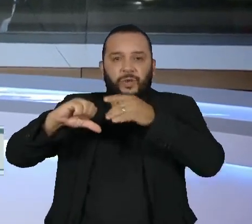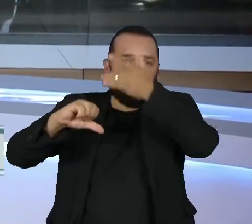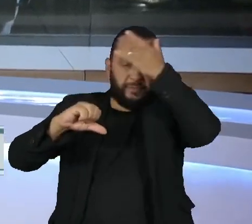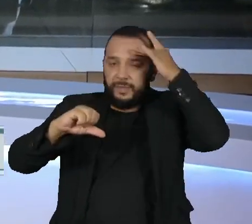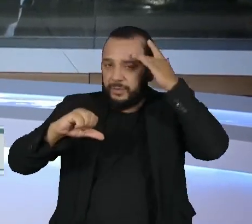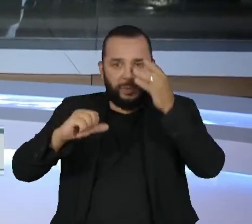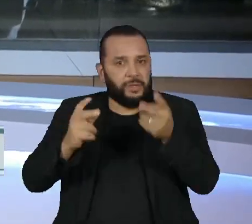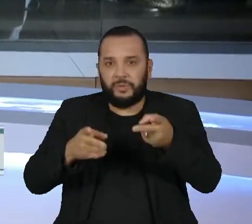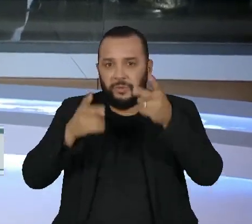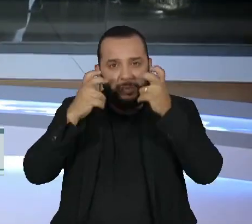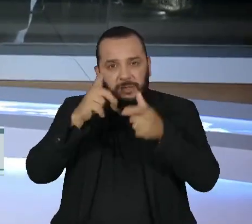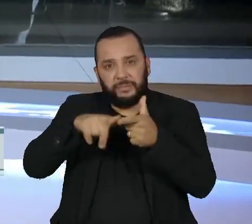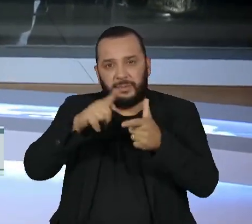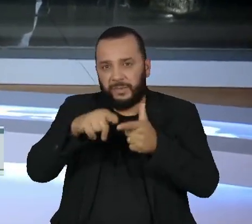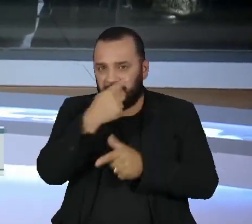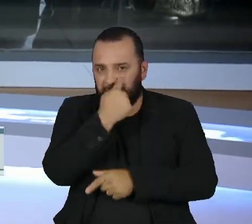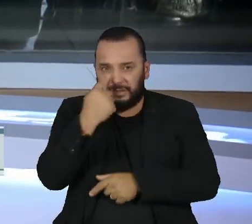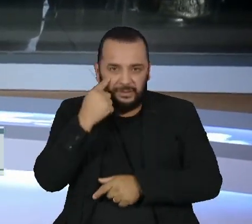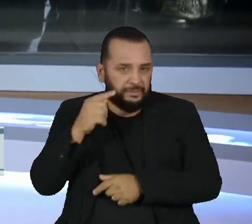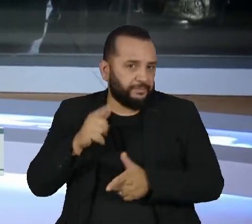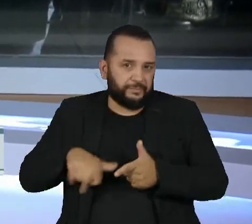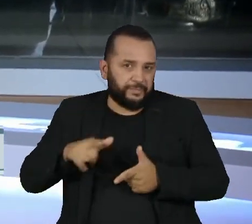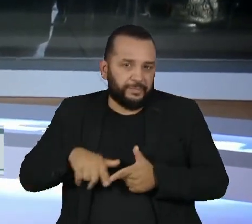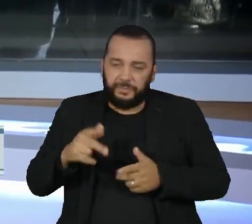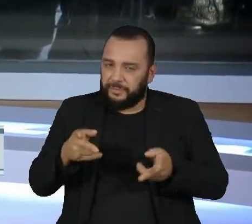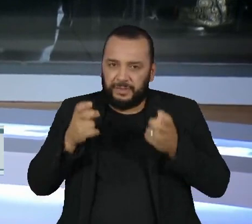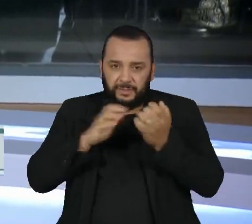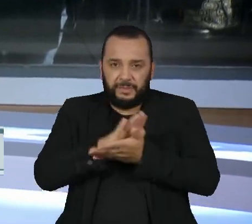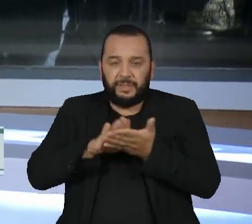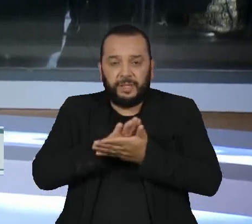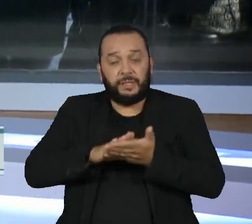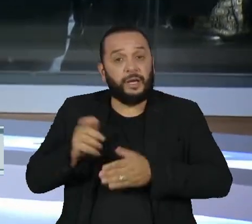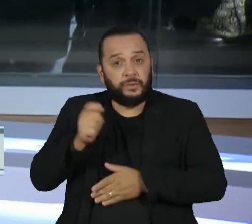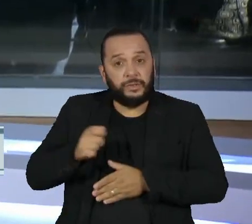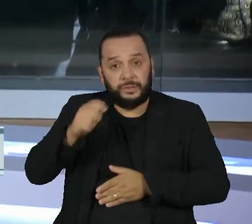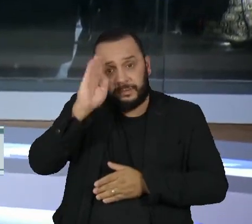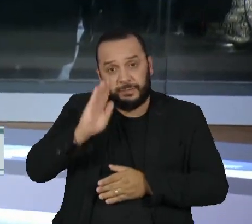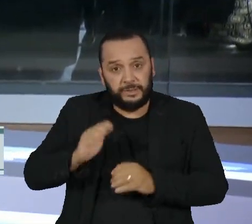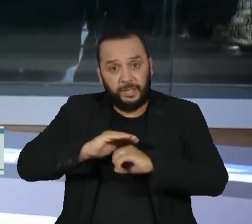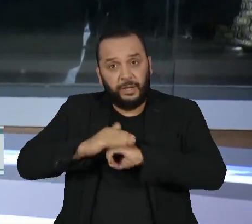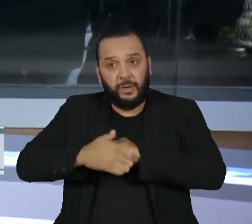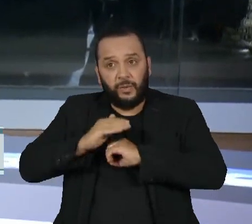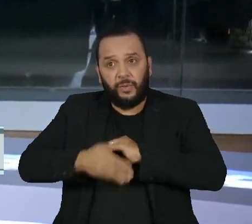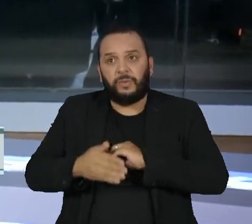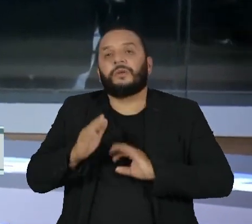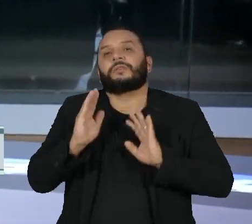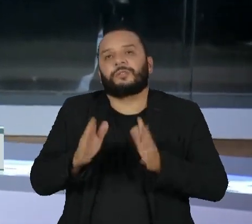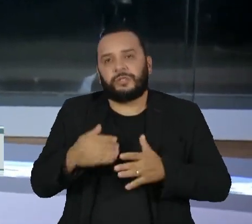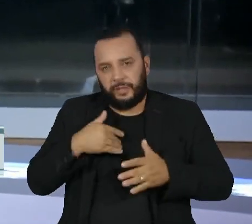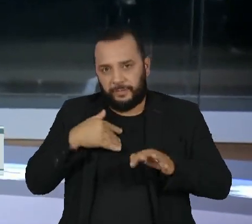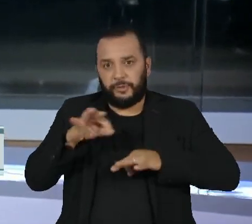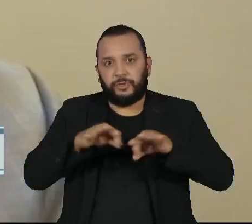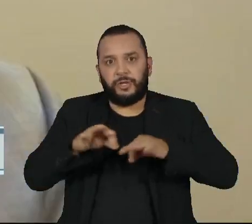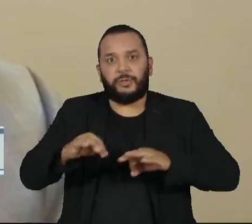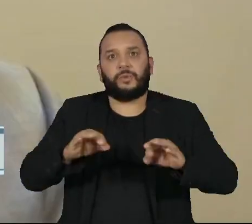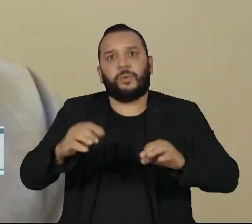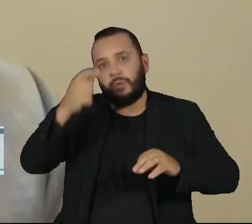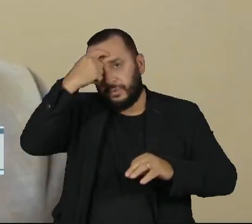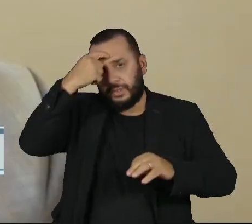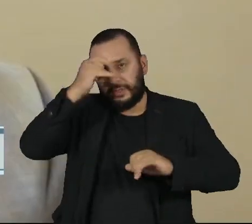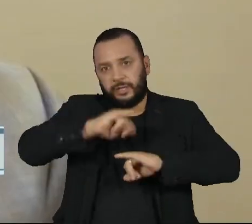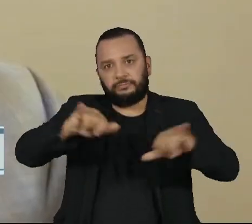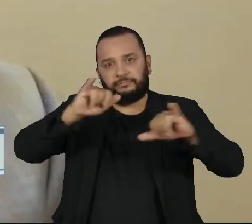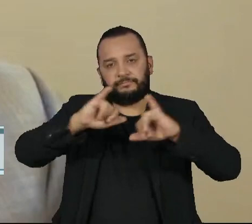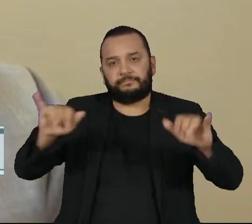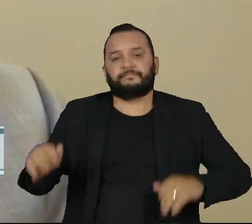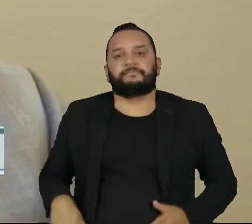ameaça à visão. Por isso, a Sociedade Brasileira de Glaucoma lançou uma campanha de conscientização. O